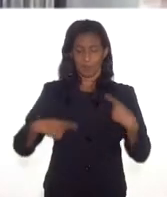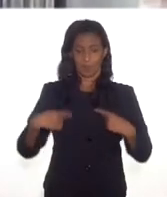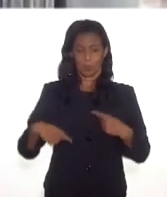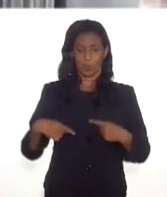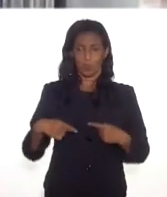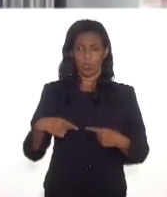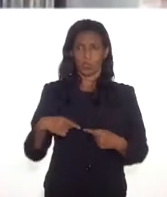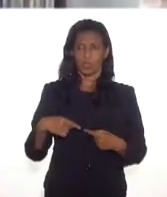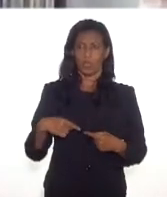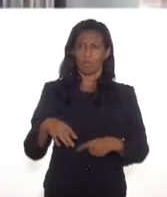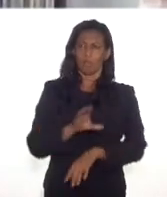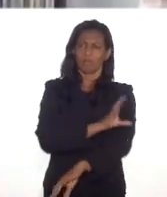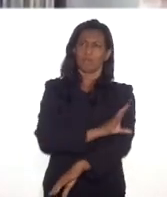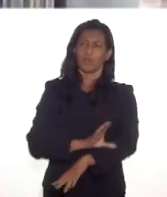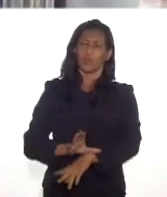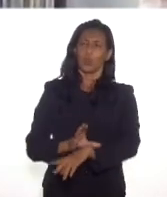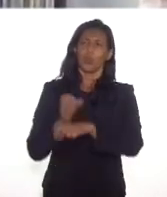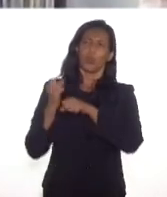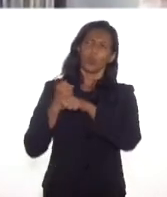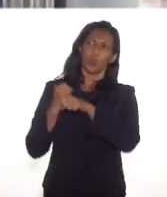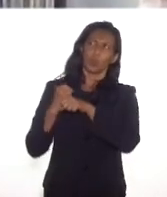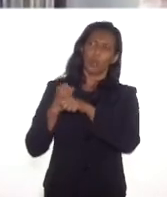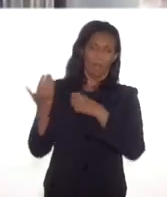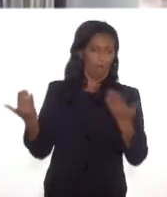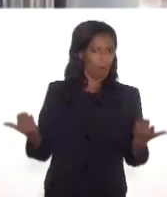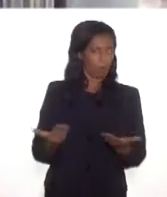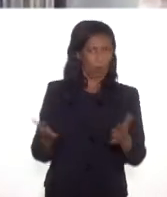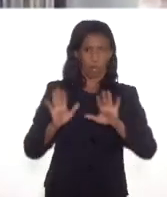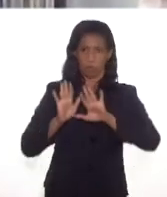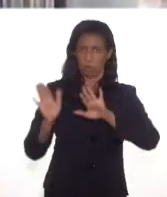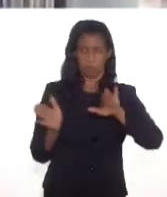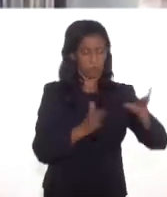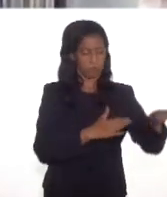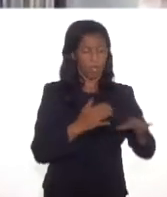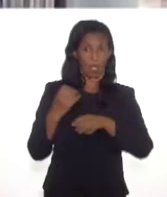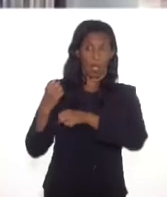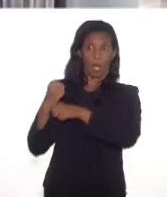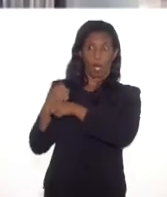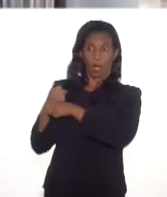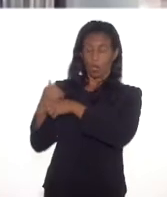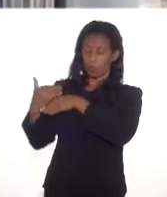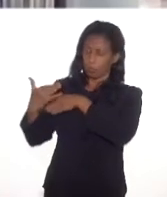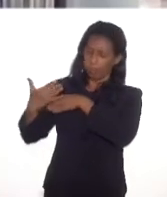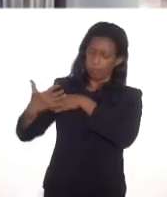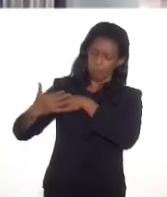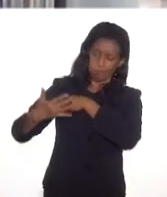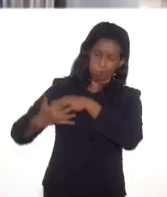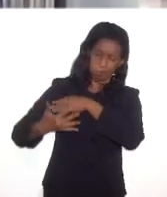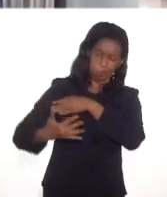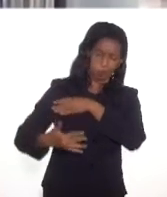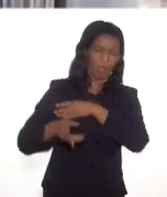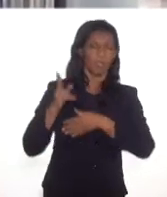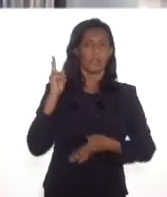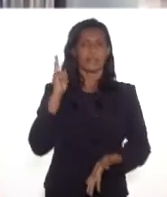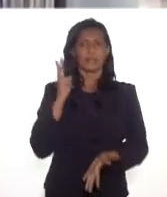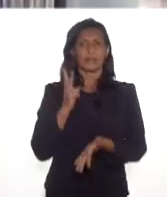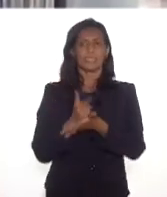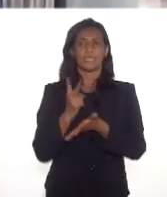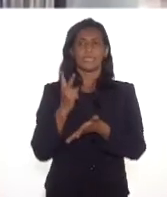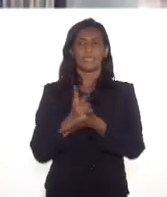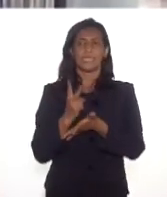ao longo dos anos, não é de agora, sempre foi uma política tratada como